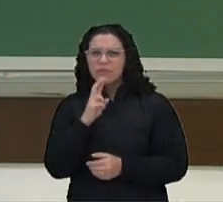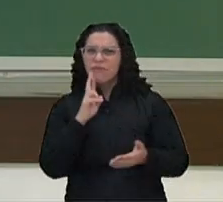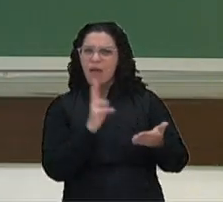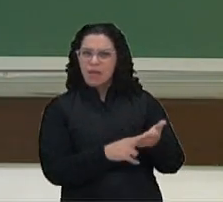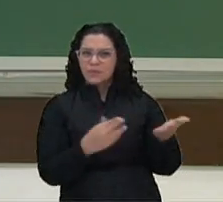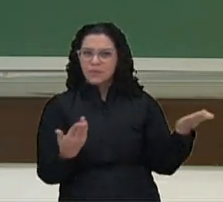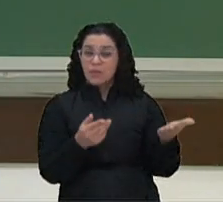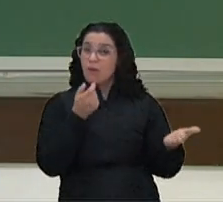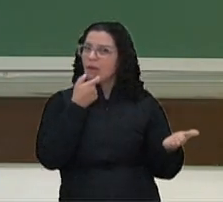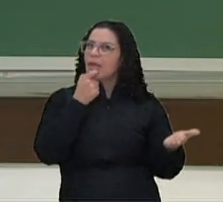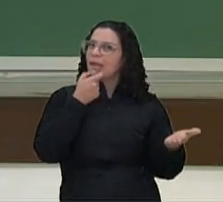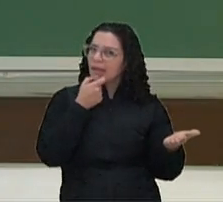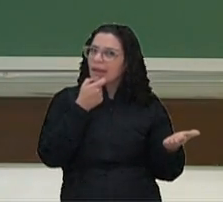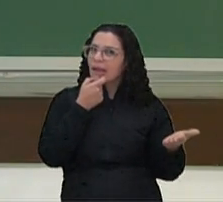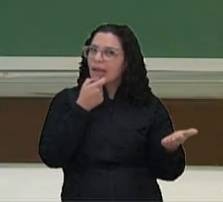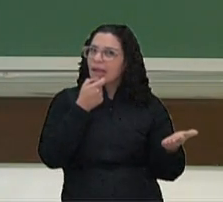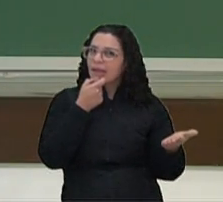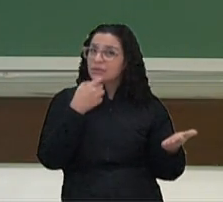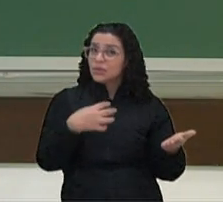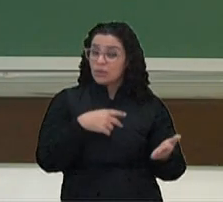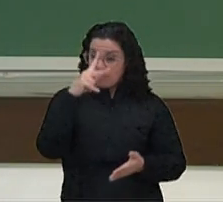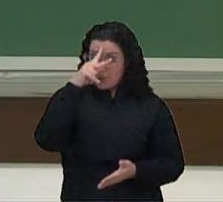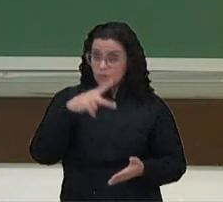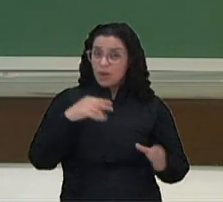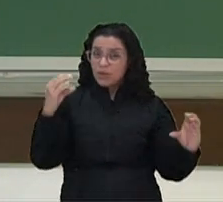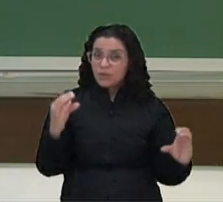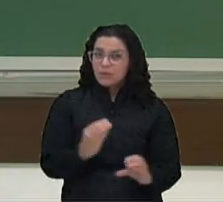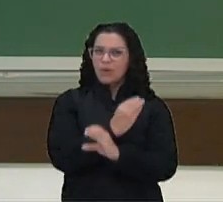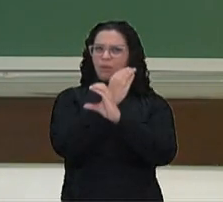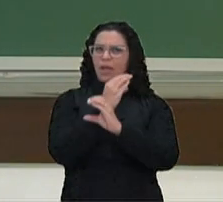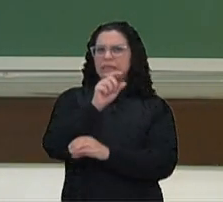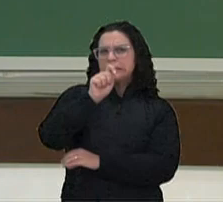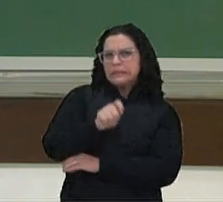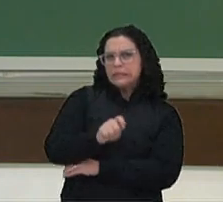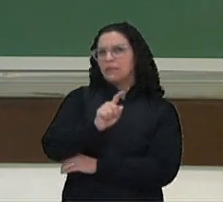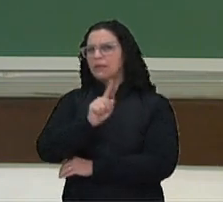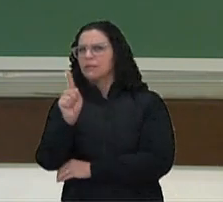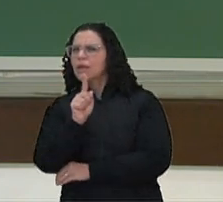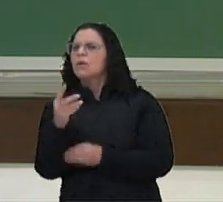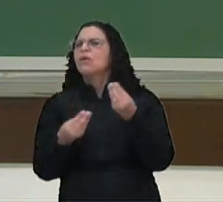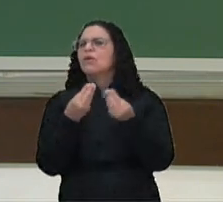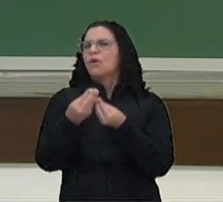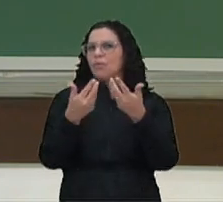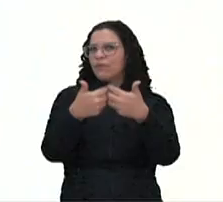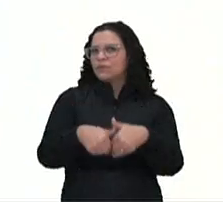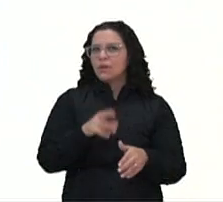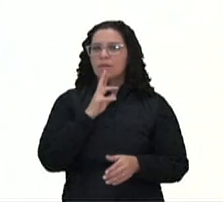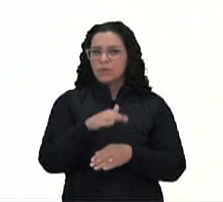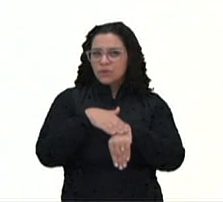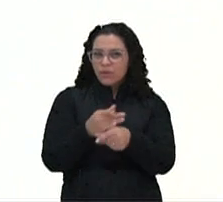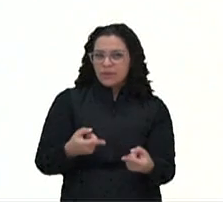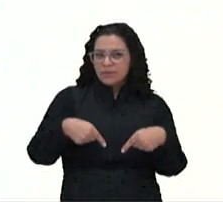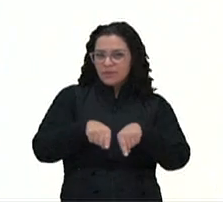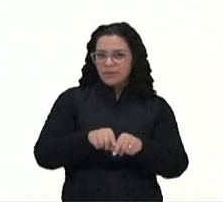poderem responder de forma pessoal, completa, afirmativa ou negativa, daí a gente já conversa melhor.